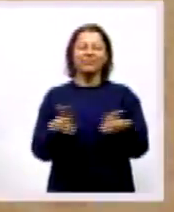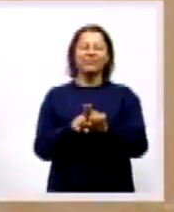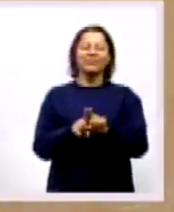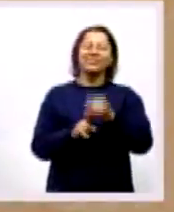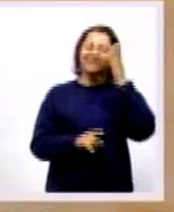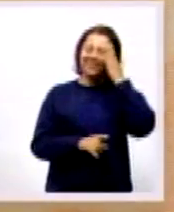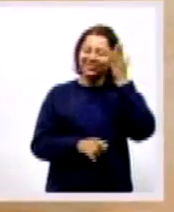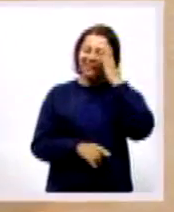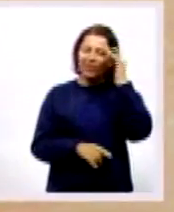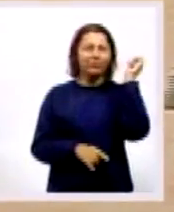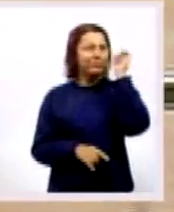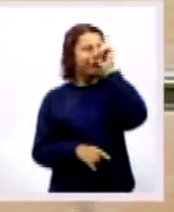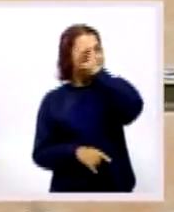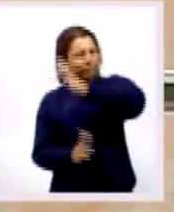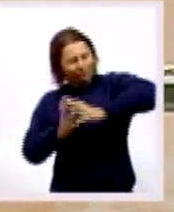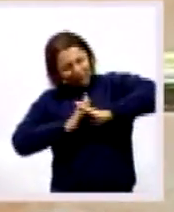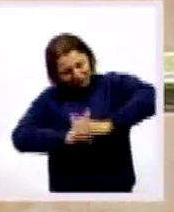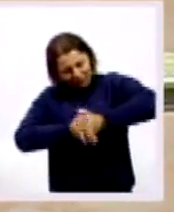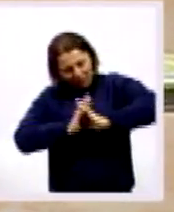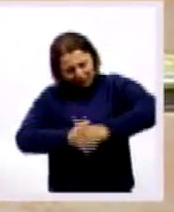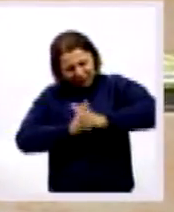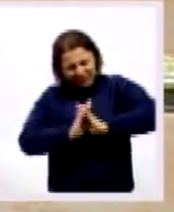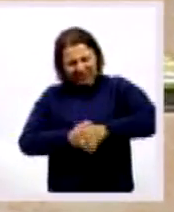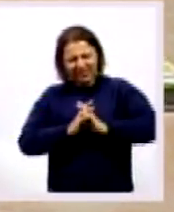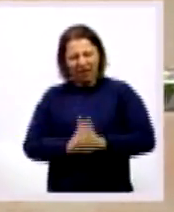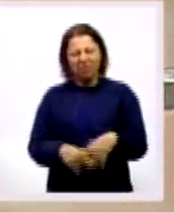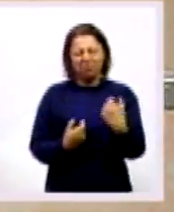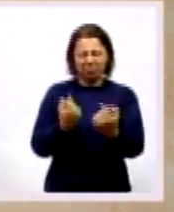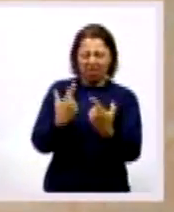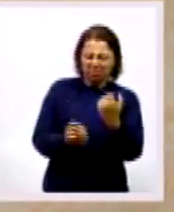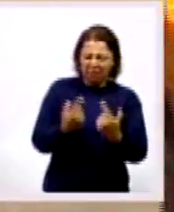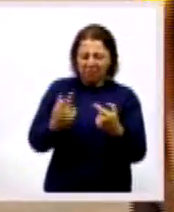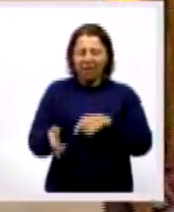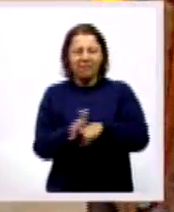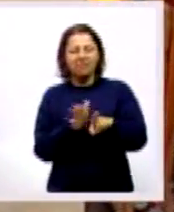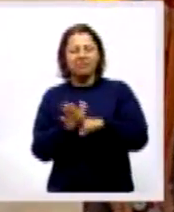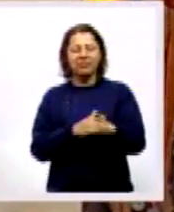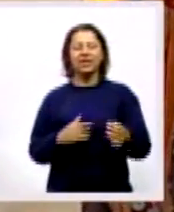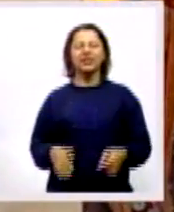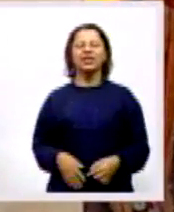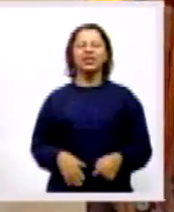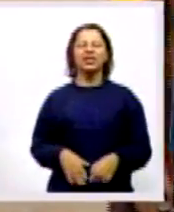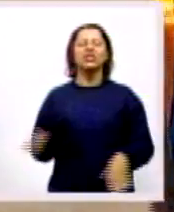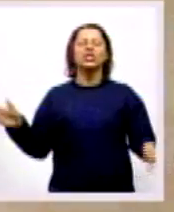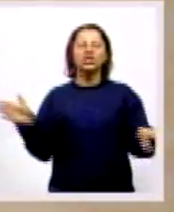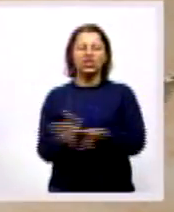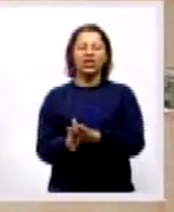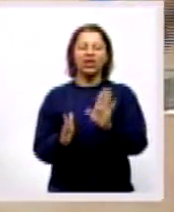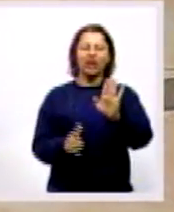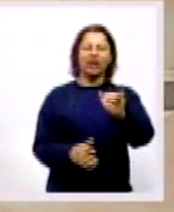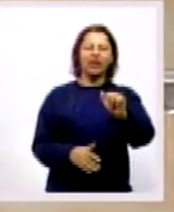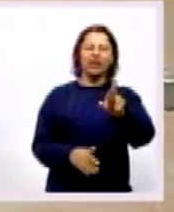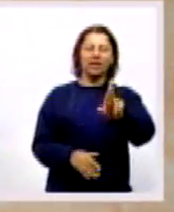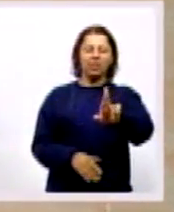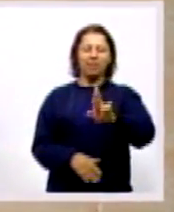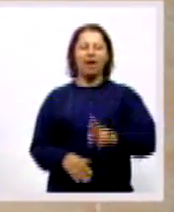Ele sai de lá sem saber onde é a rua Geraldo Magela, mas sabe onde é o armazém do Elim. Chegando no armazém do Elim, ele